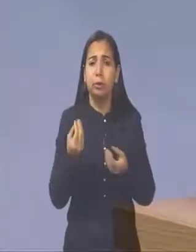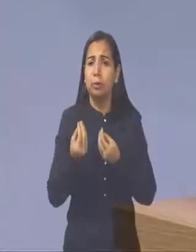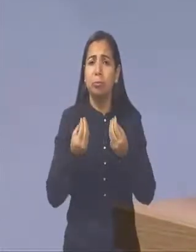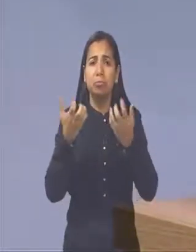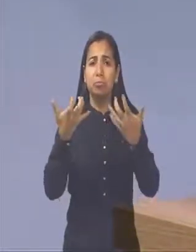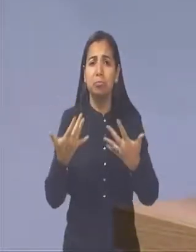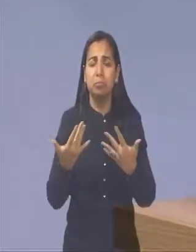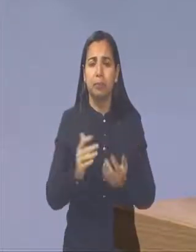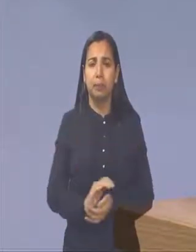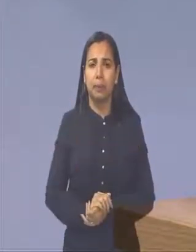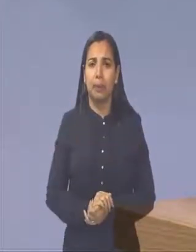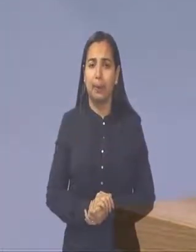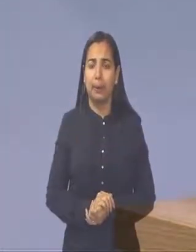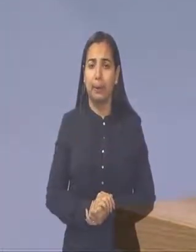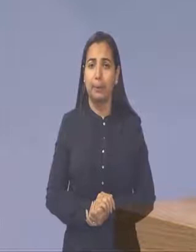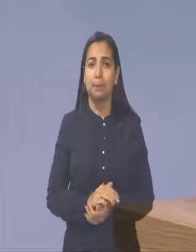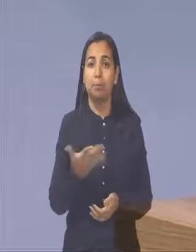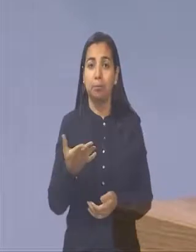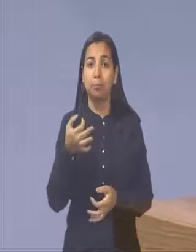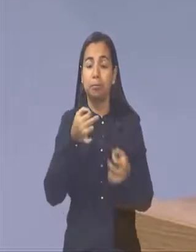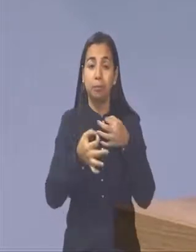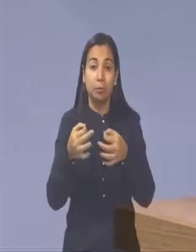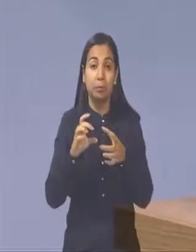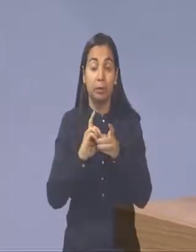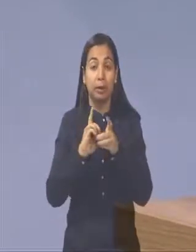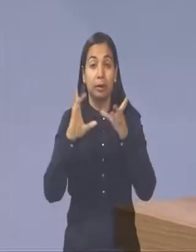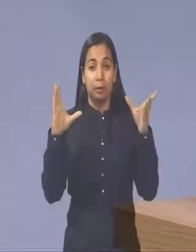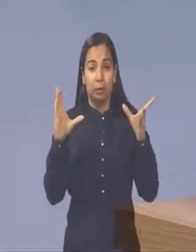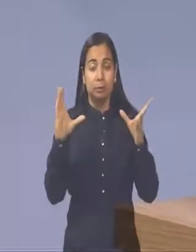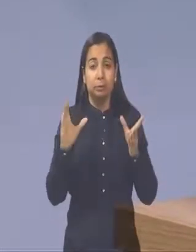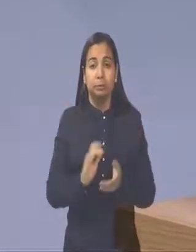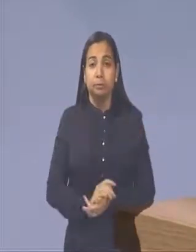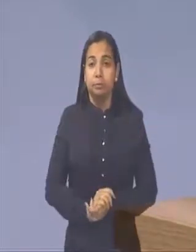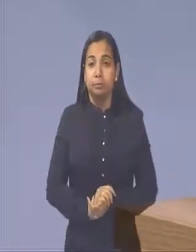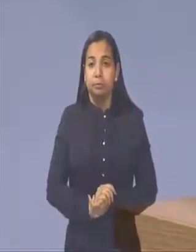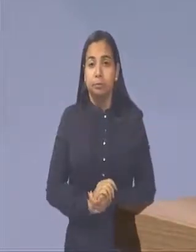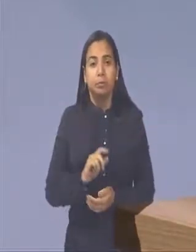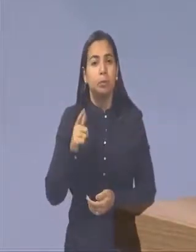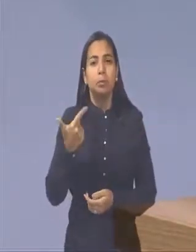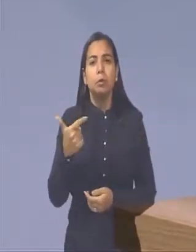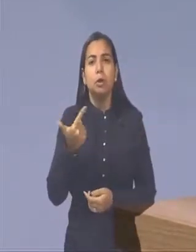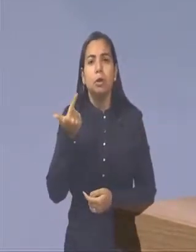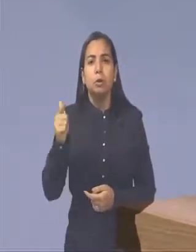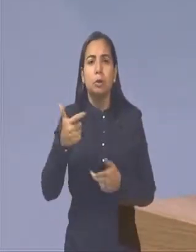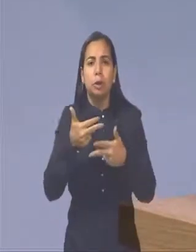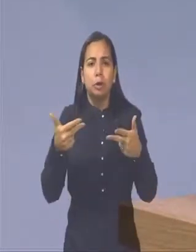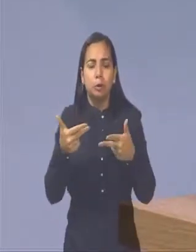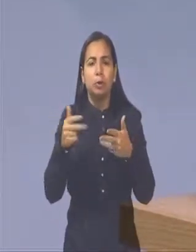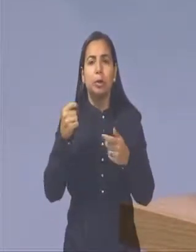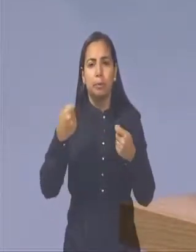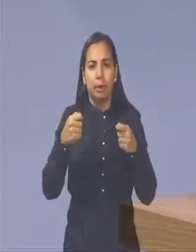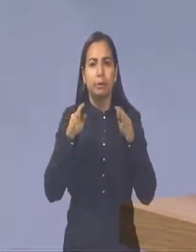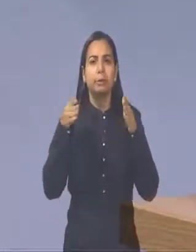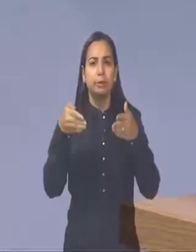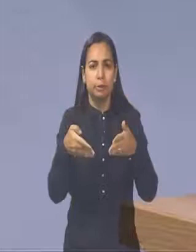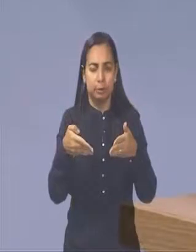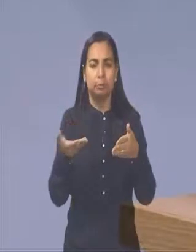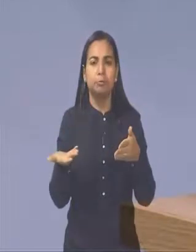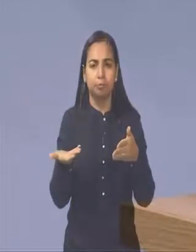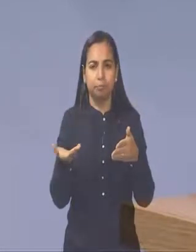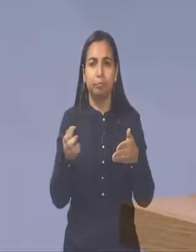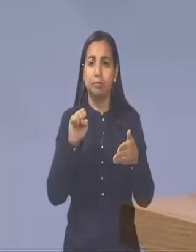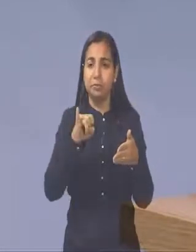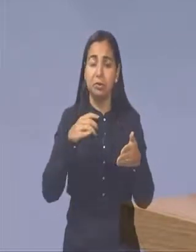A saída é pela democracia. Não tem outra alternativa posta que não seja esta. Gostemos ou não? Gostemos ou